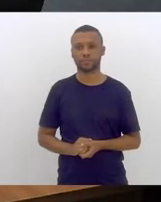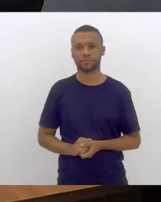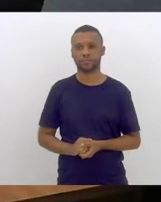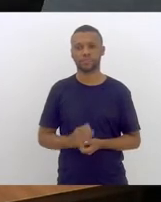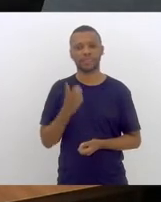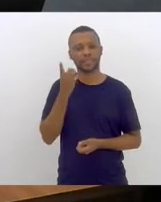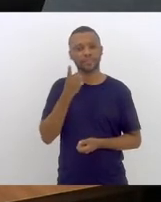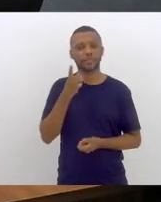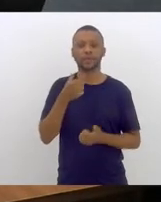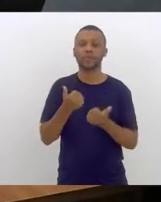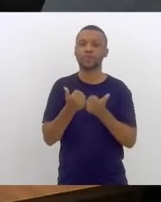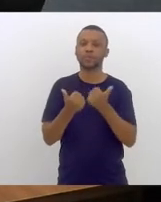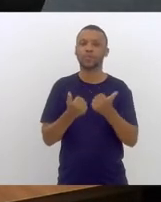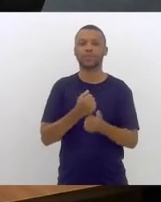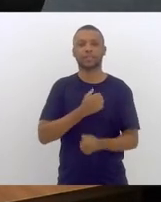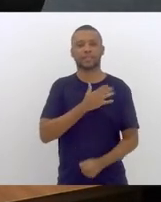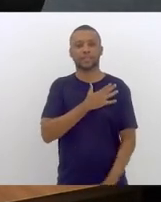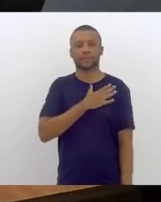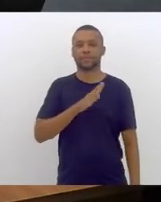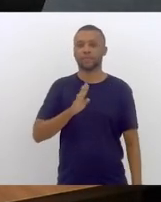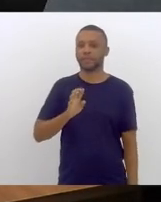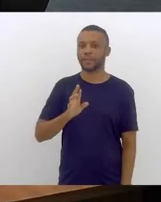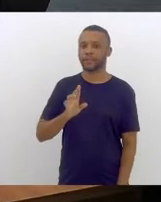Deputado Subtenente Bernardo.